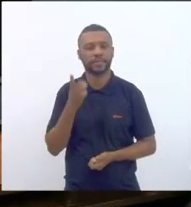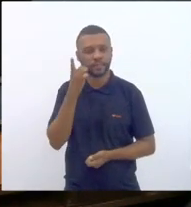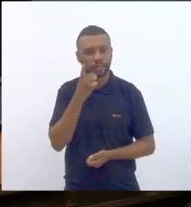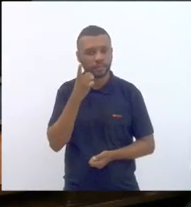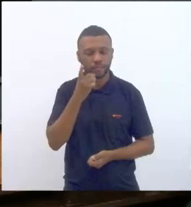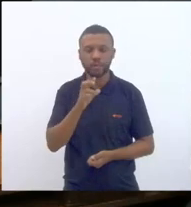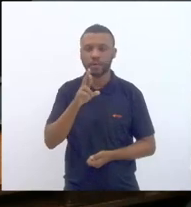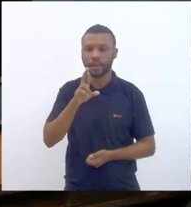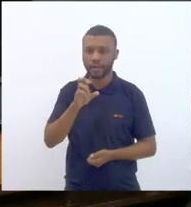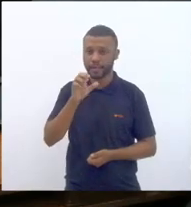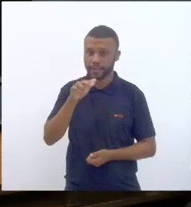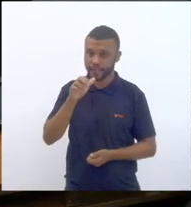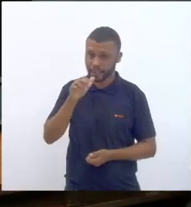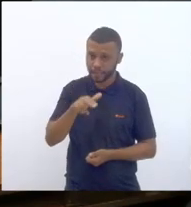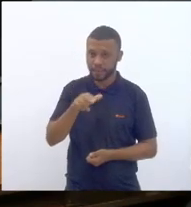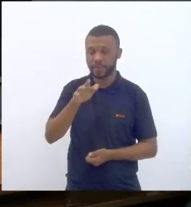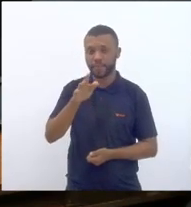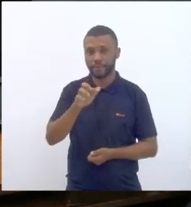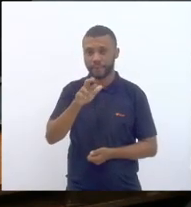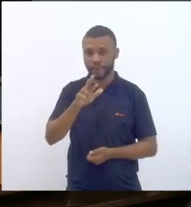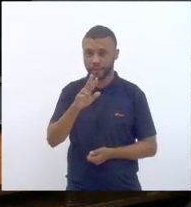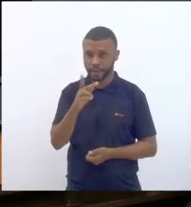Deputado Renan Ferreirinha.